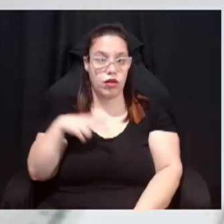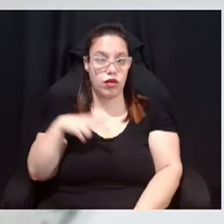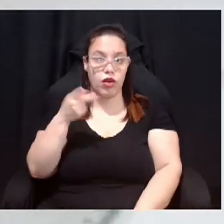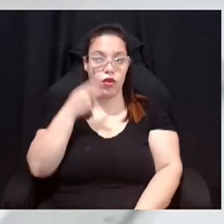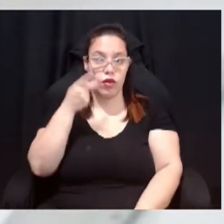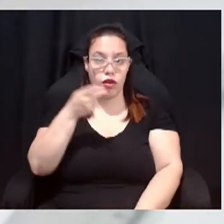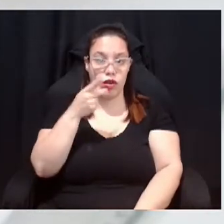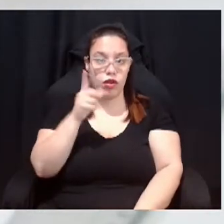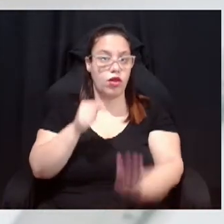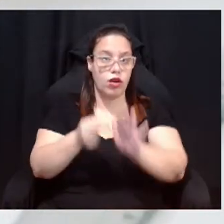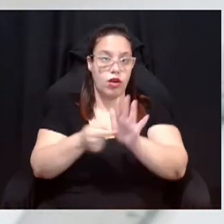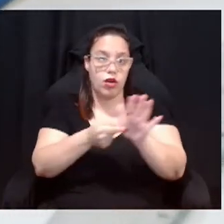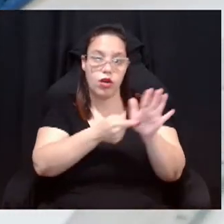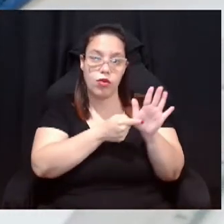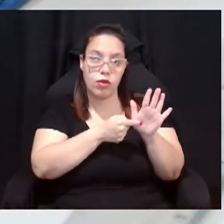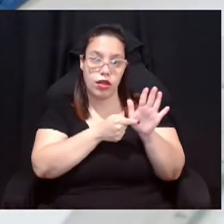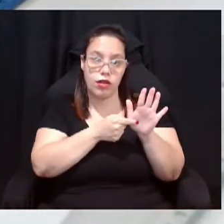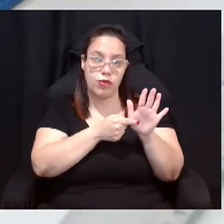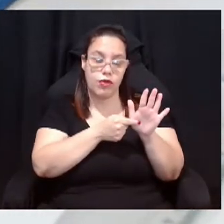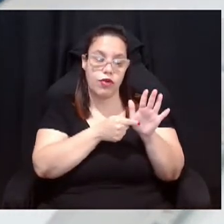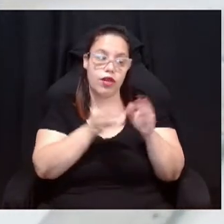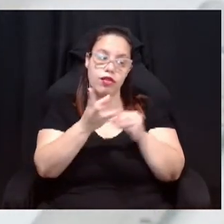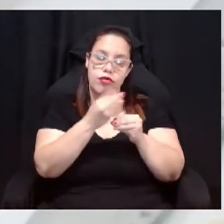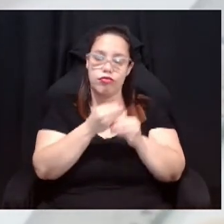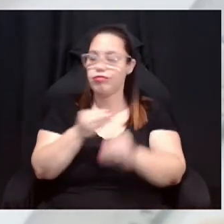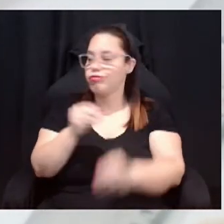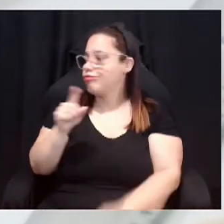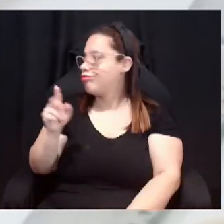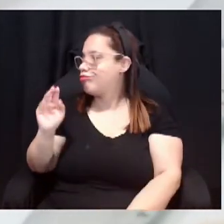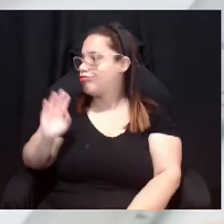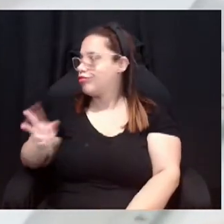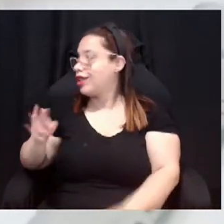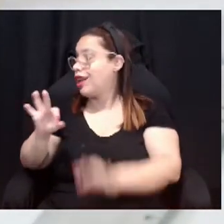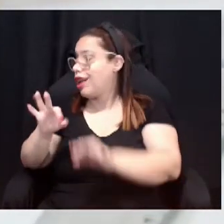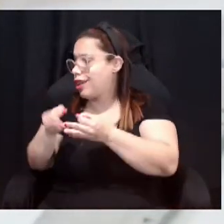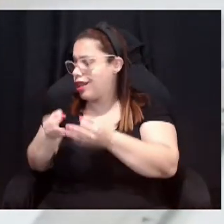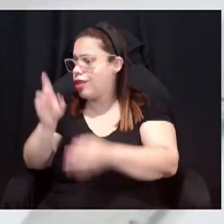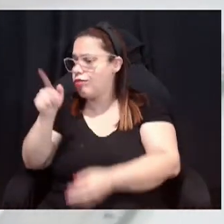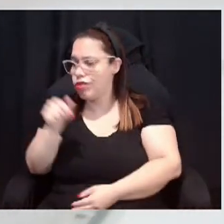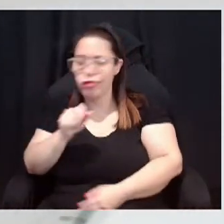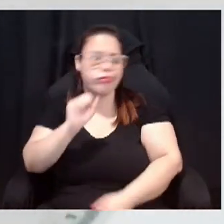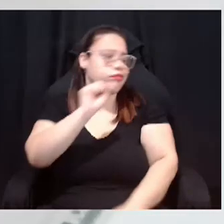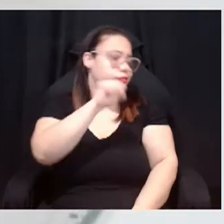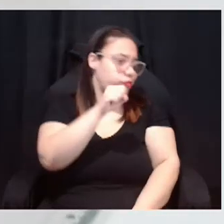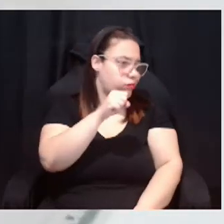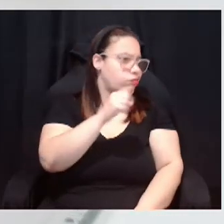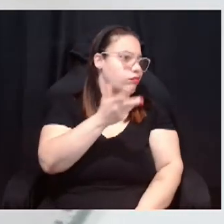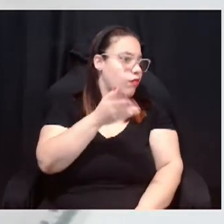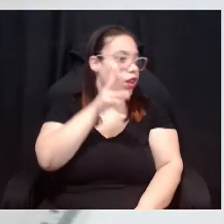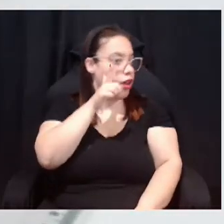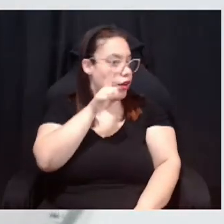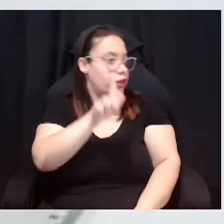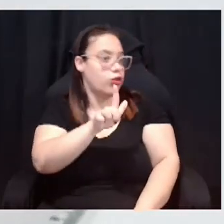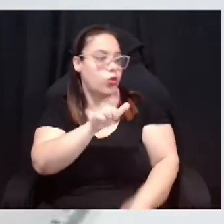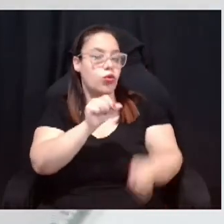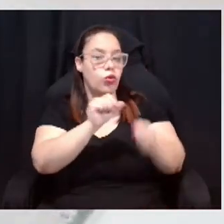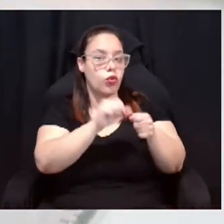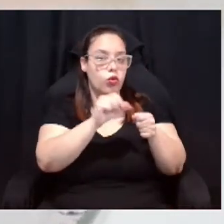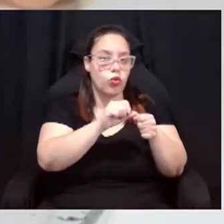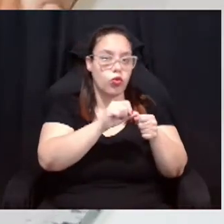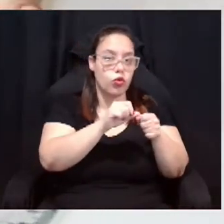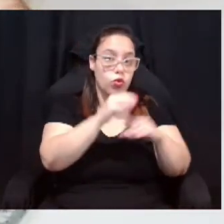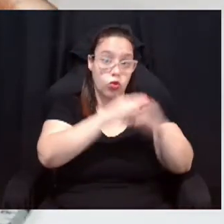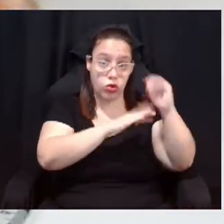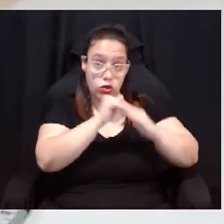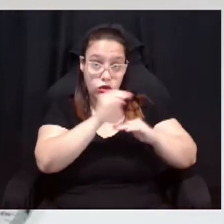para fazer artesanato. Nem pressa e é simples, não é? Sim. A gente consegue fazer ele com materiais, né? Eu